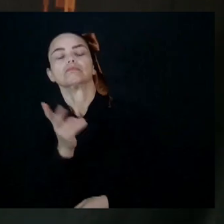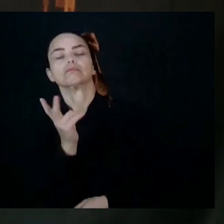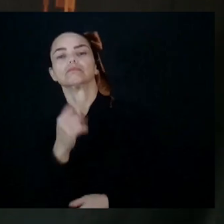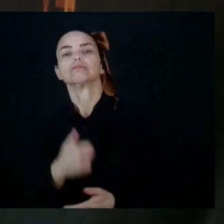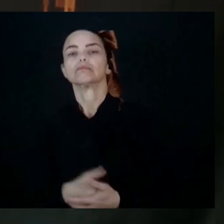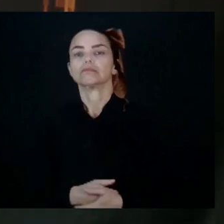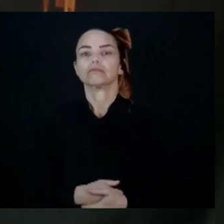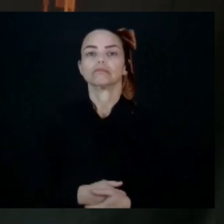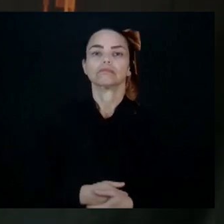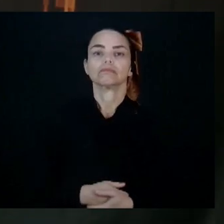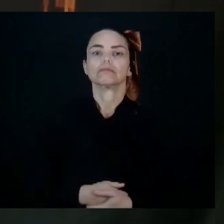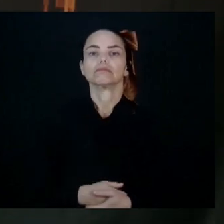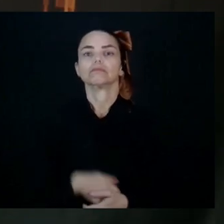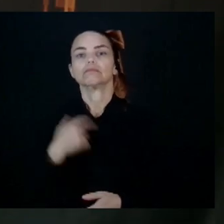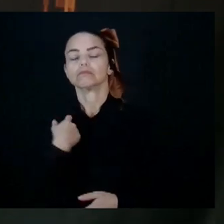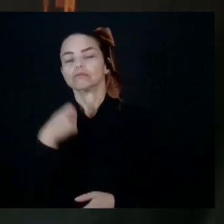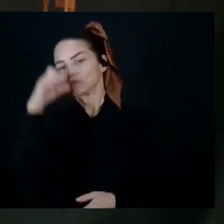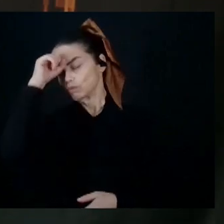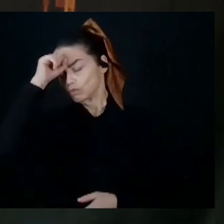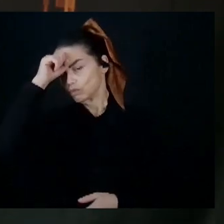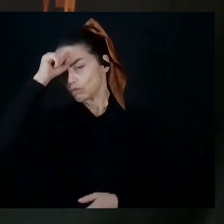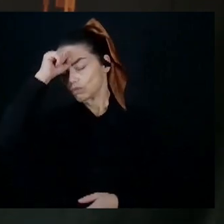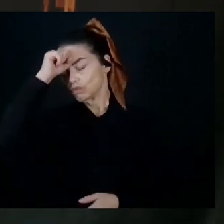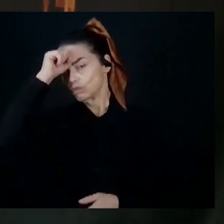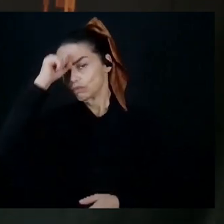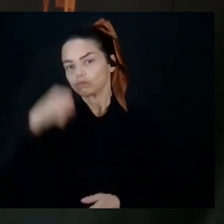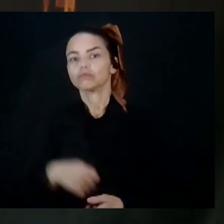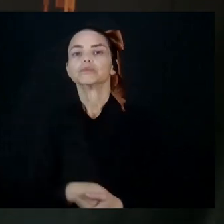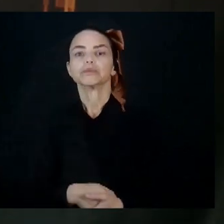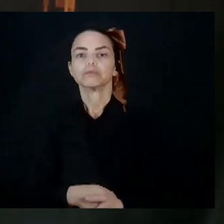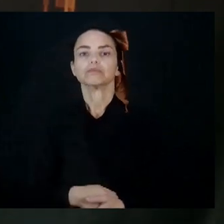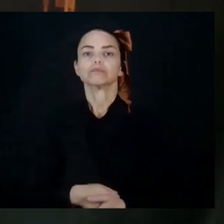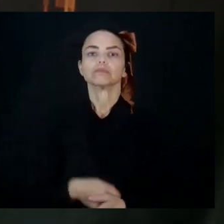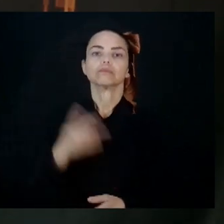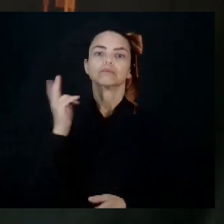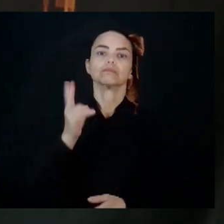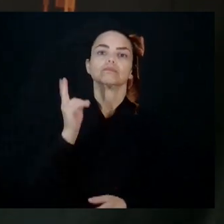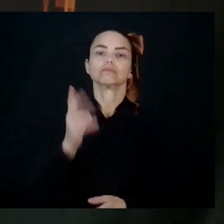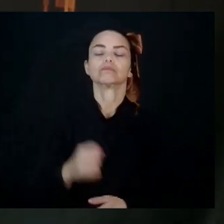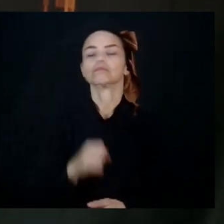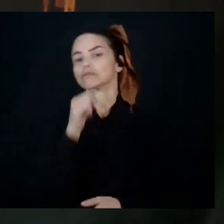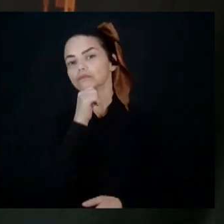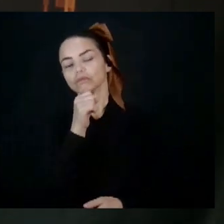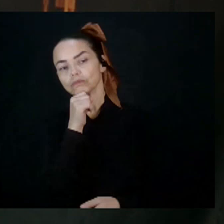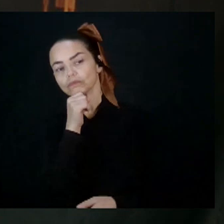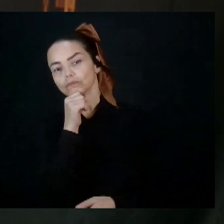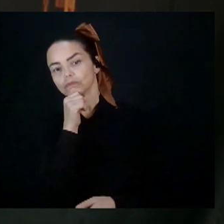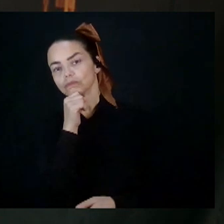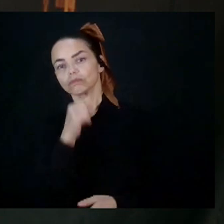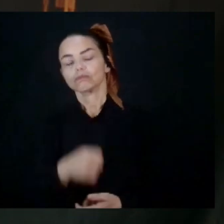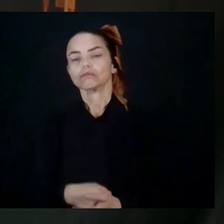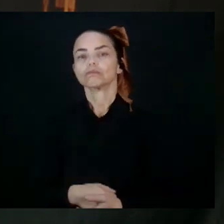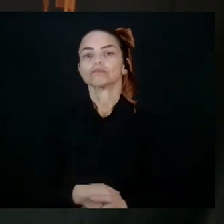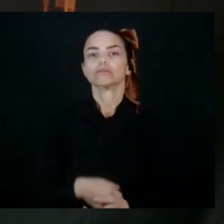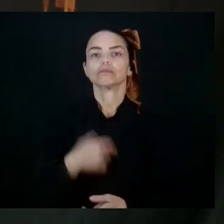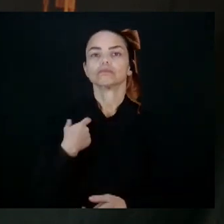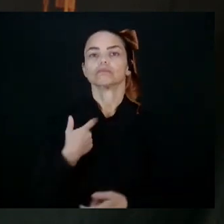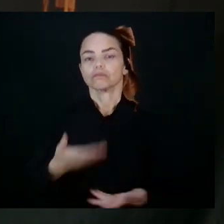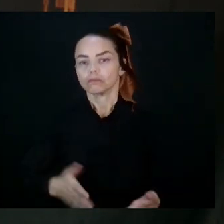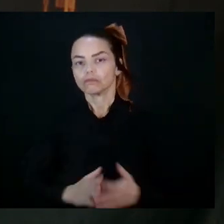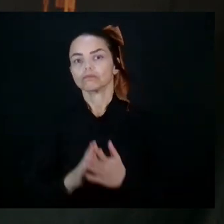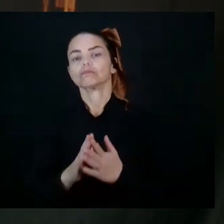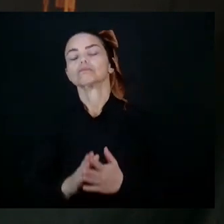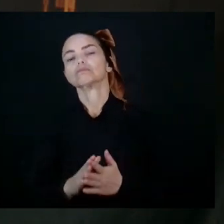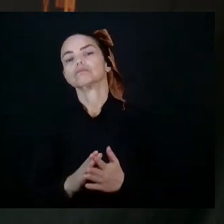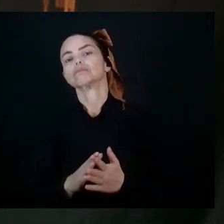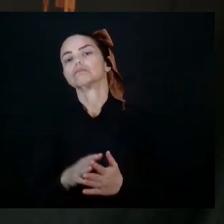em constante aprendizado e em constante envelhecimento, porque a partir do momento que a gente nasce, a gente já começa a envelhecer,